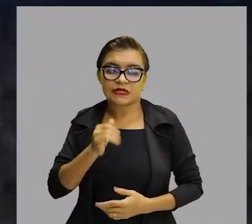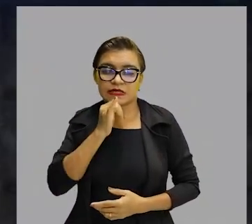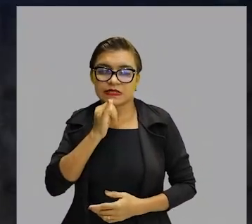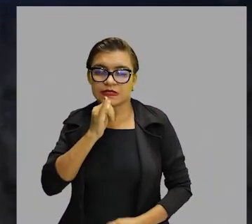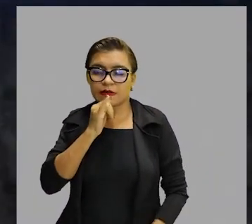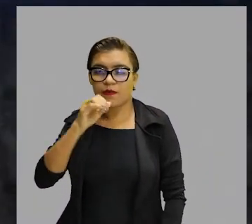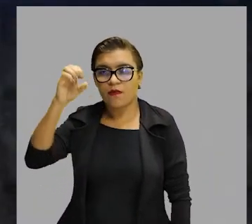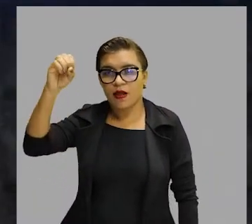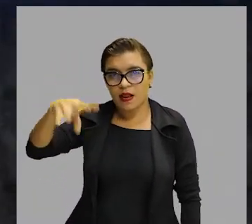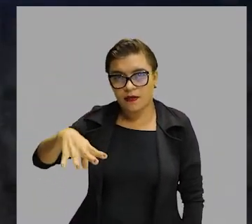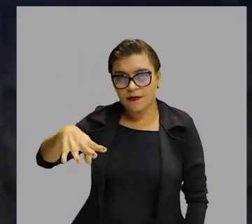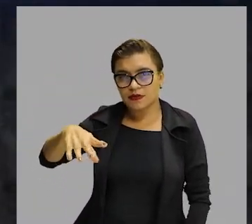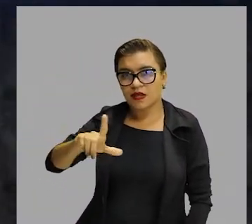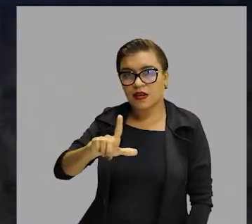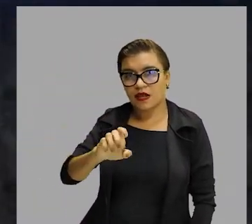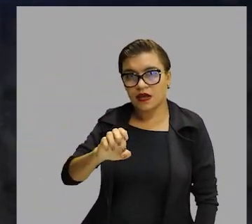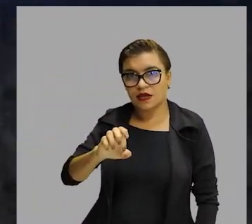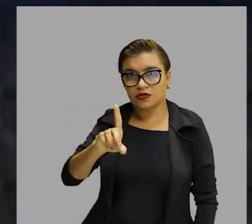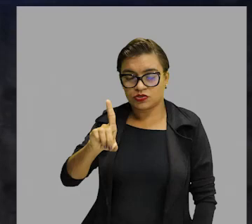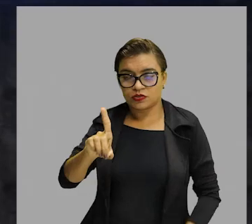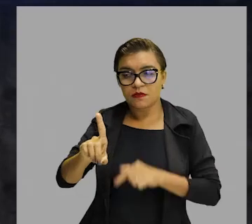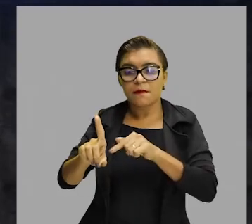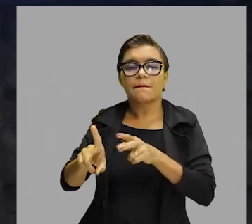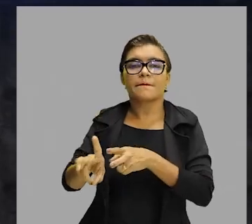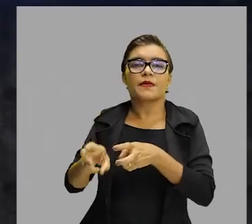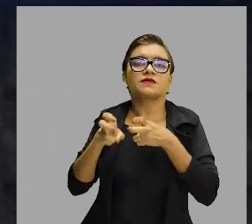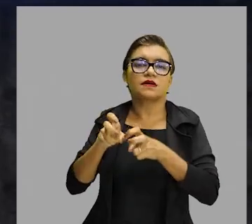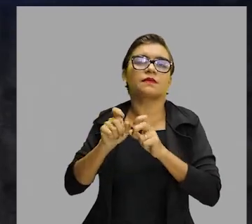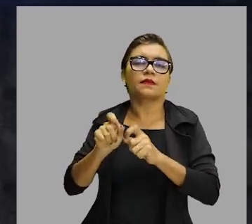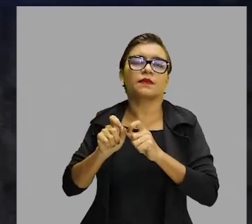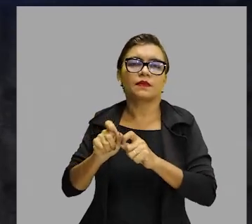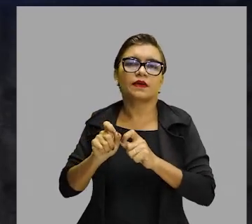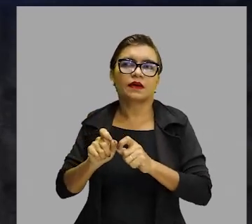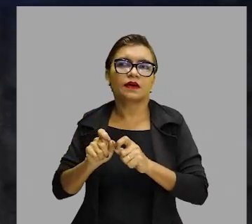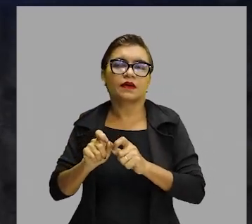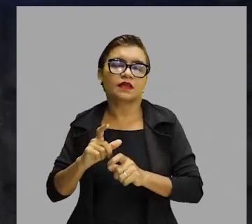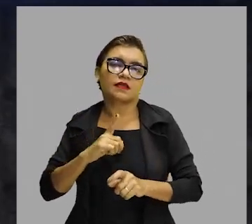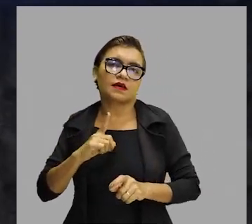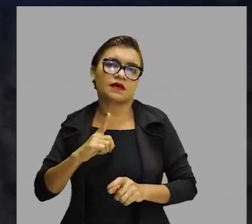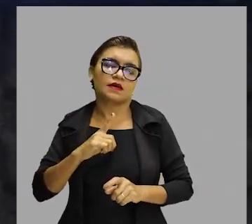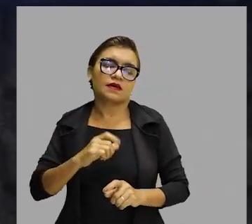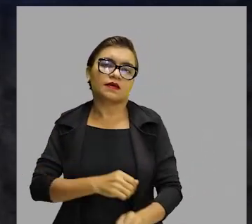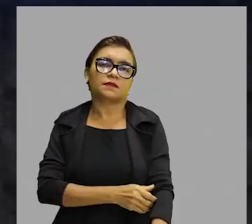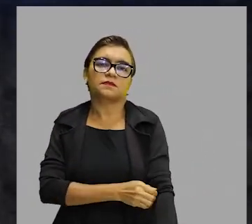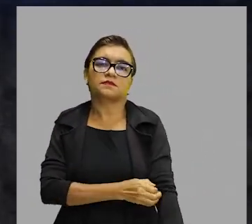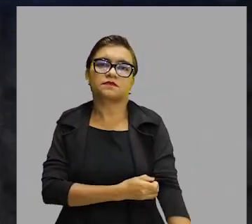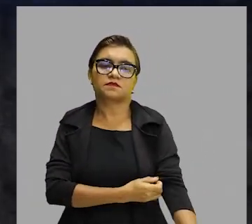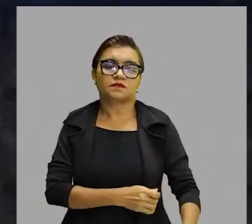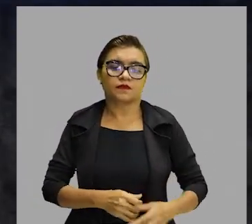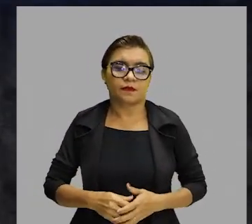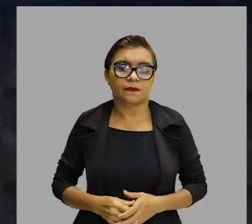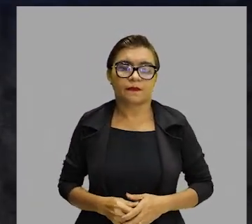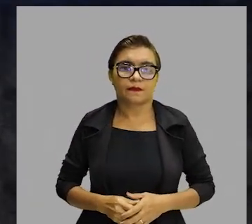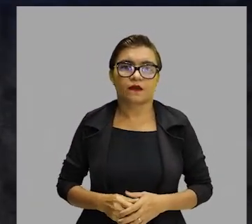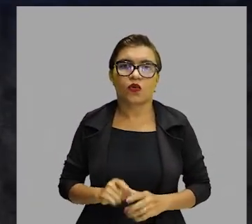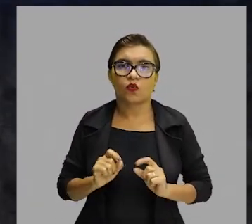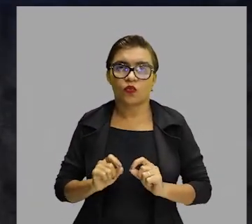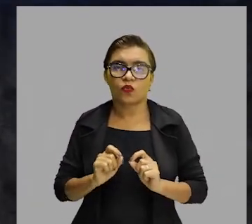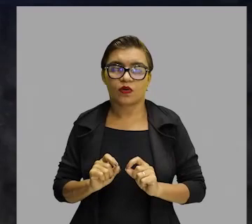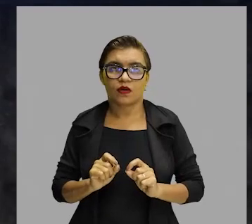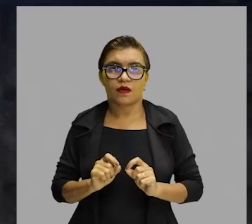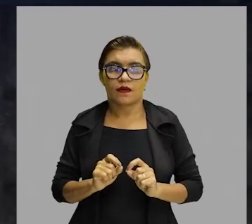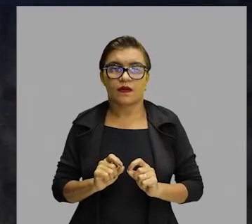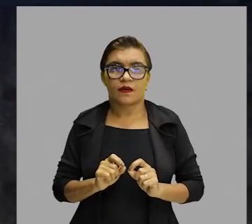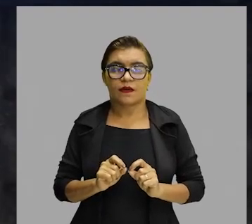LED, ok? A gente consegue perceber o seguinte, que ele vai ter ali, né, entre esses terminais, um terminal maior